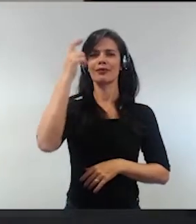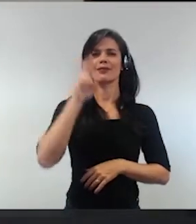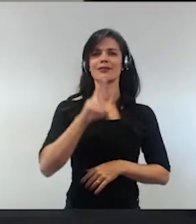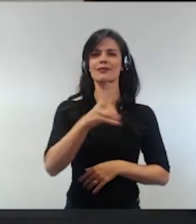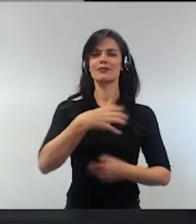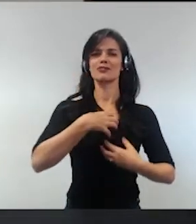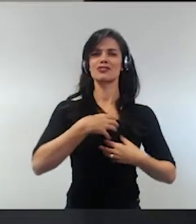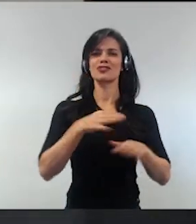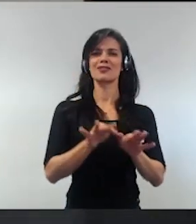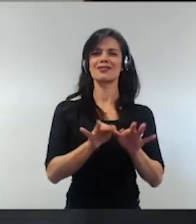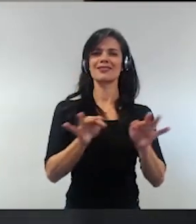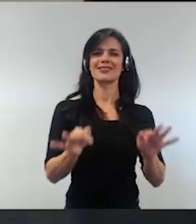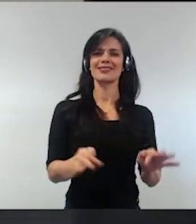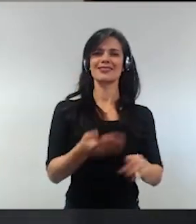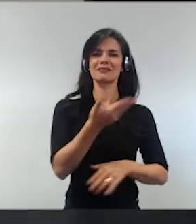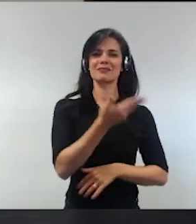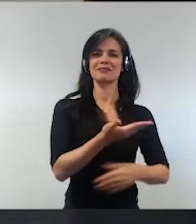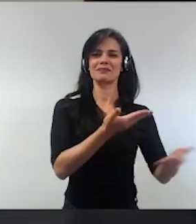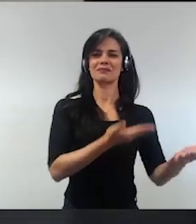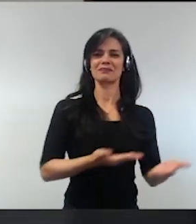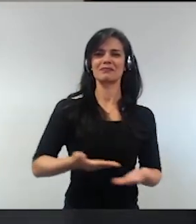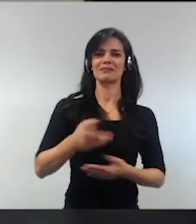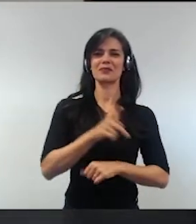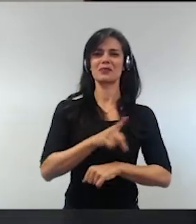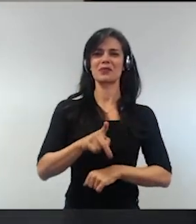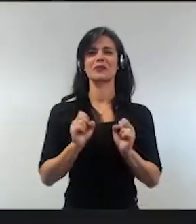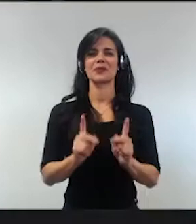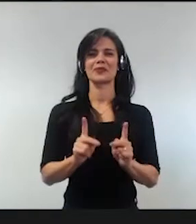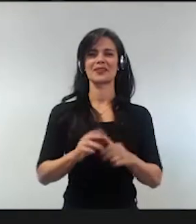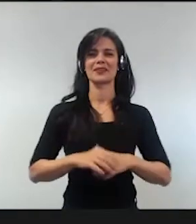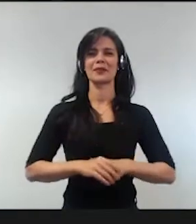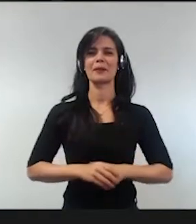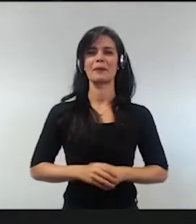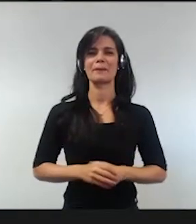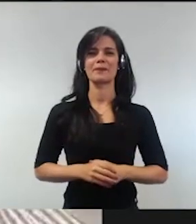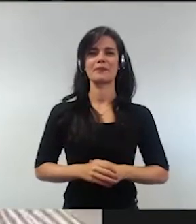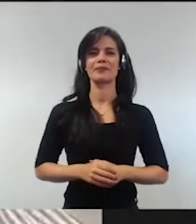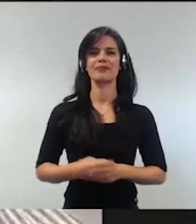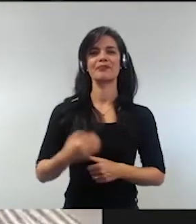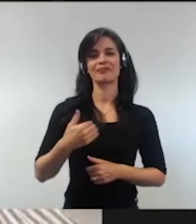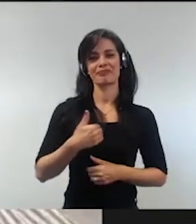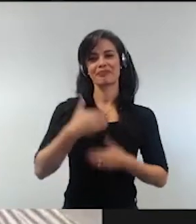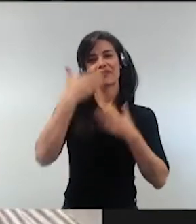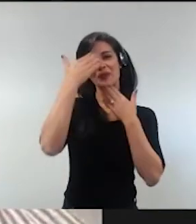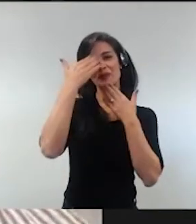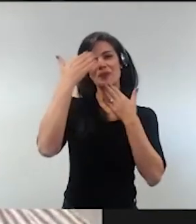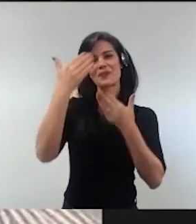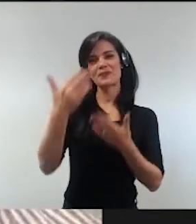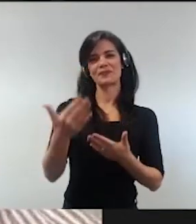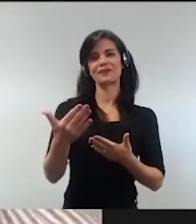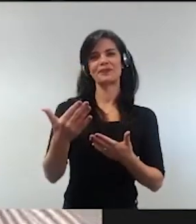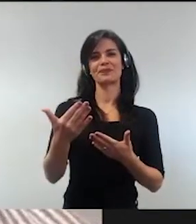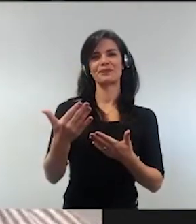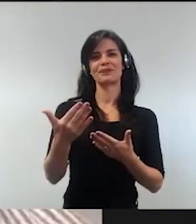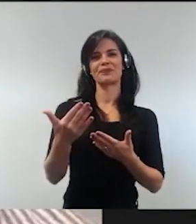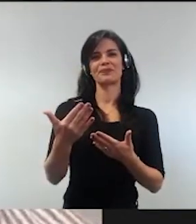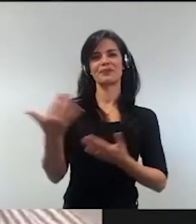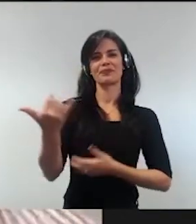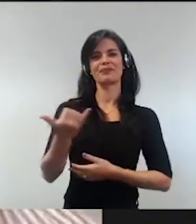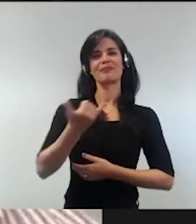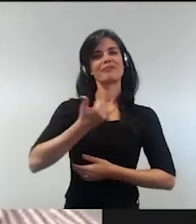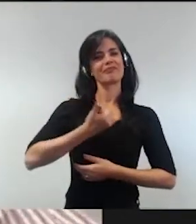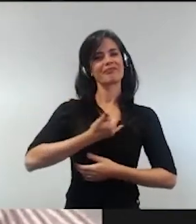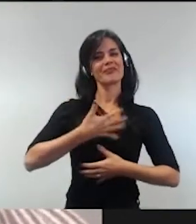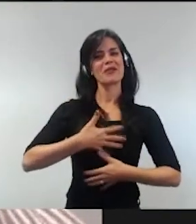Com a palavra, o professor Técio Sampaio Ferraz. Então, dizia eu, muito obrigado por suas palavras, é